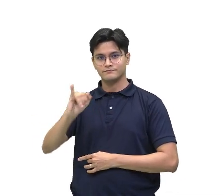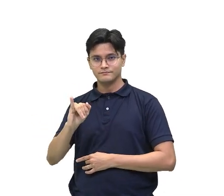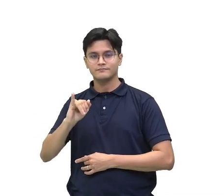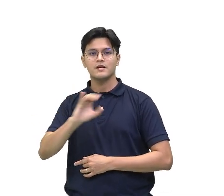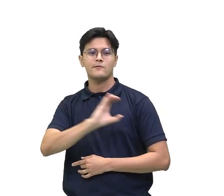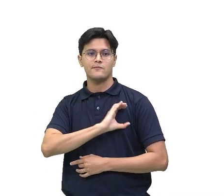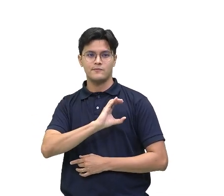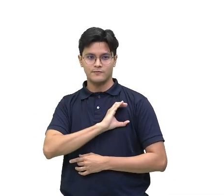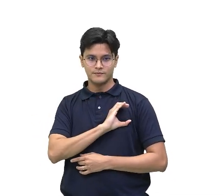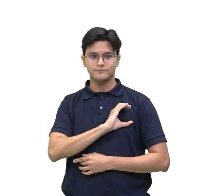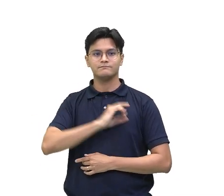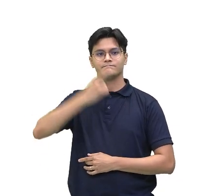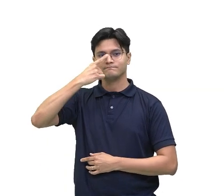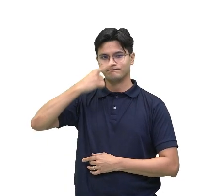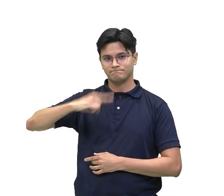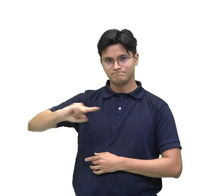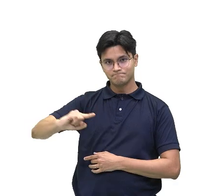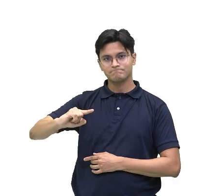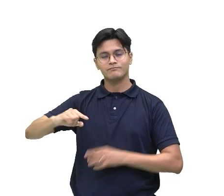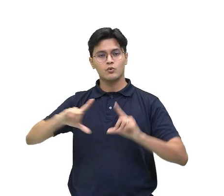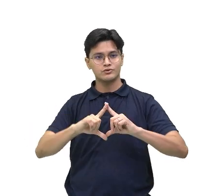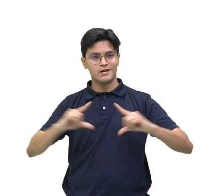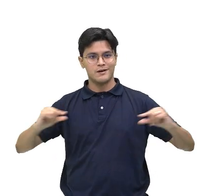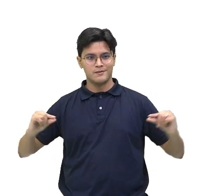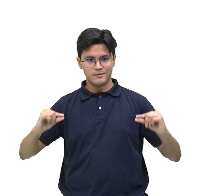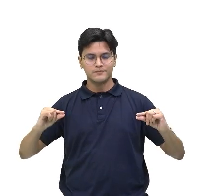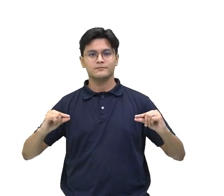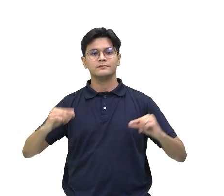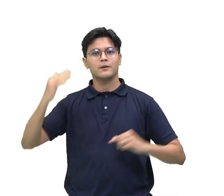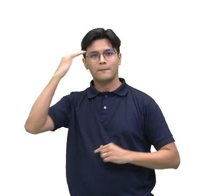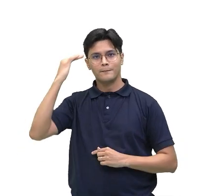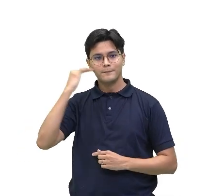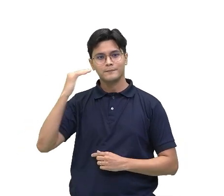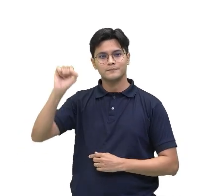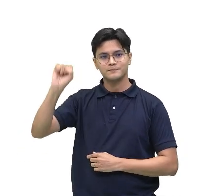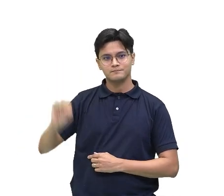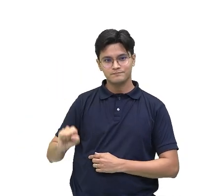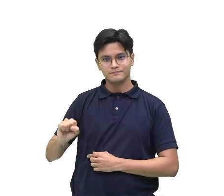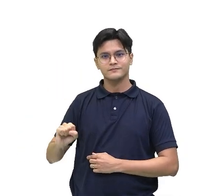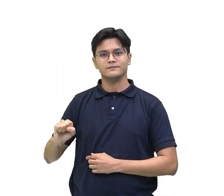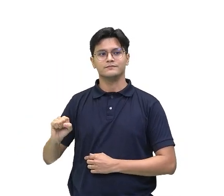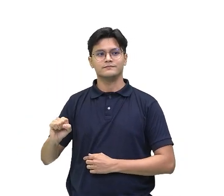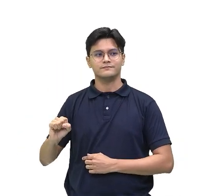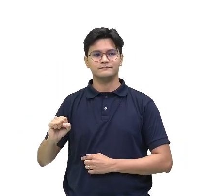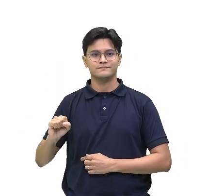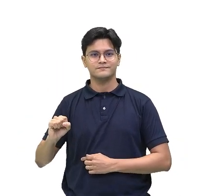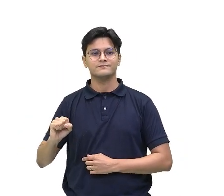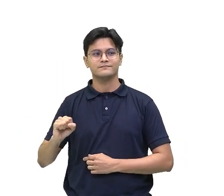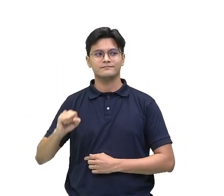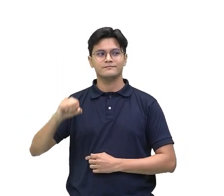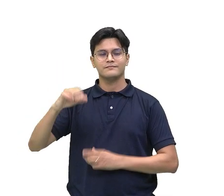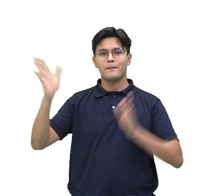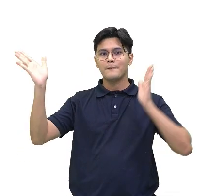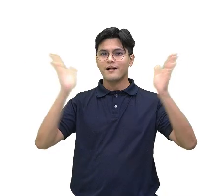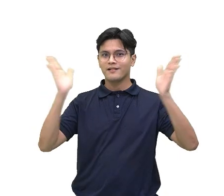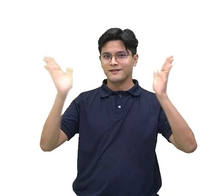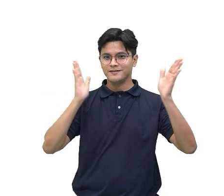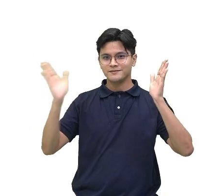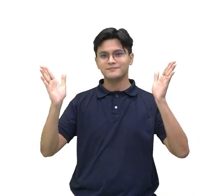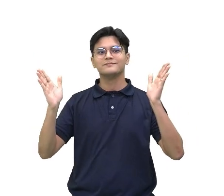Canadá, Indonésia, o Japão, a Coreia do Sul, a Malásia, Nova